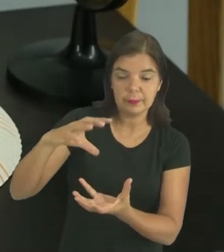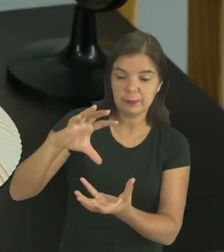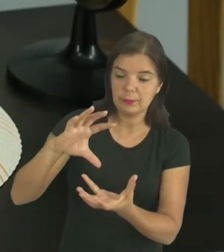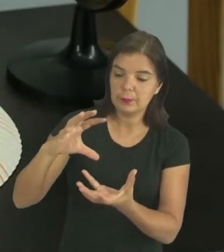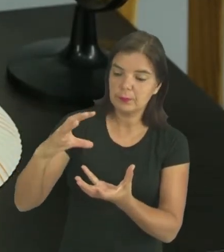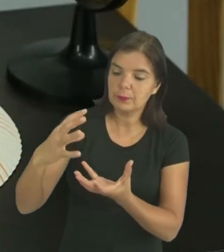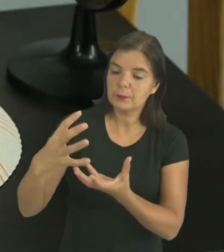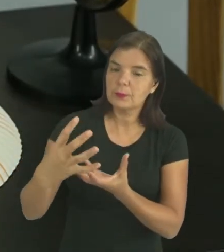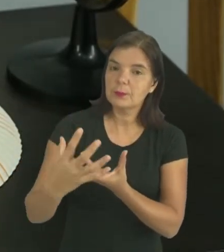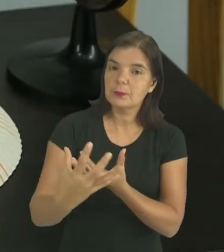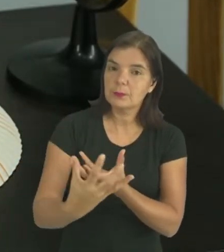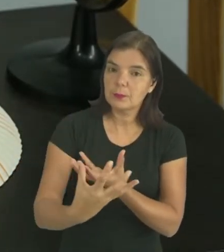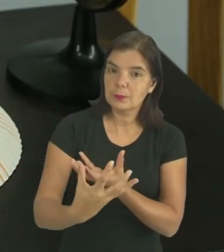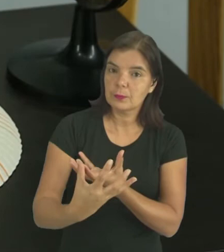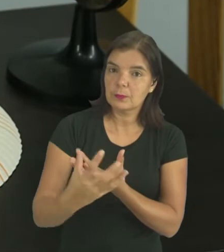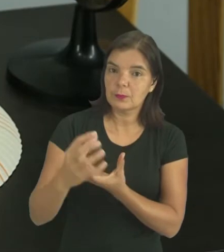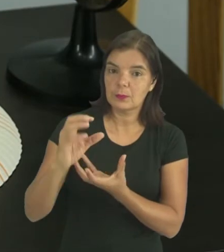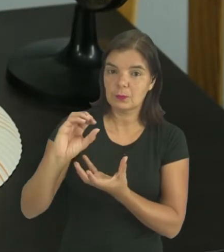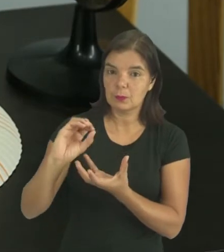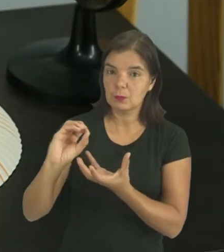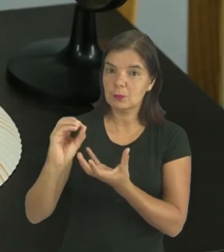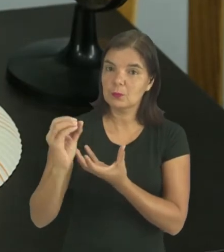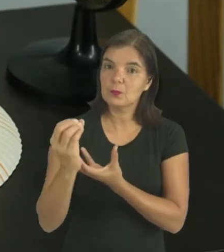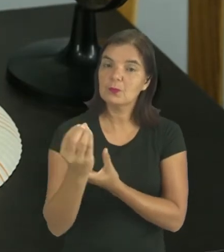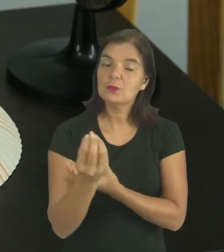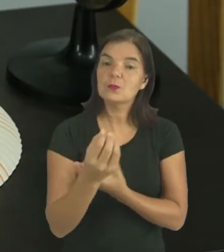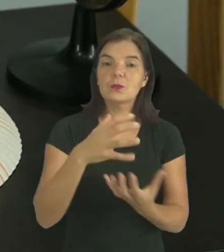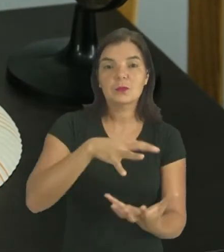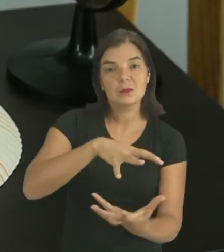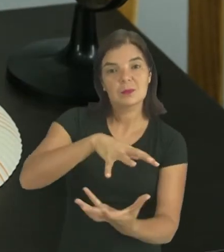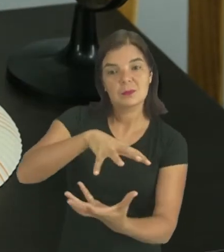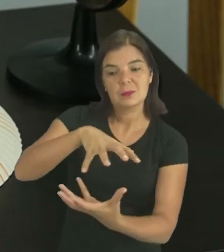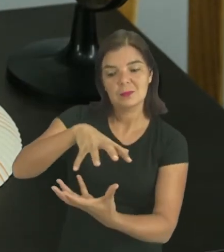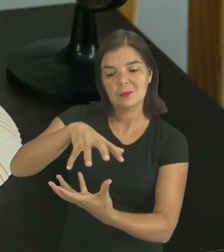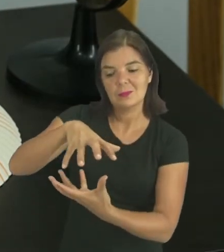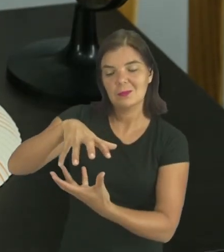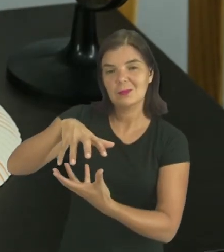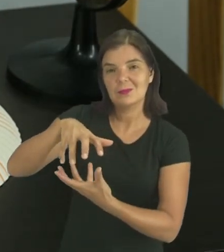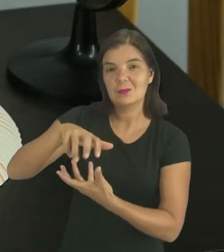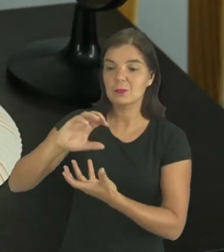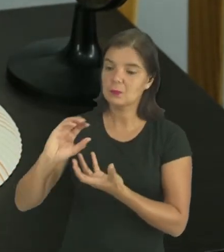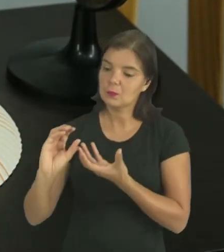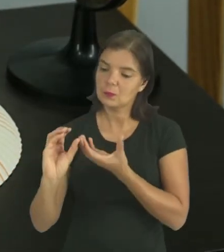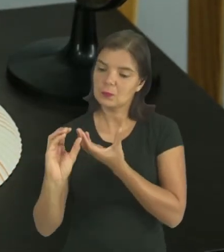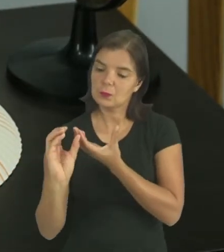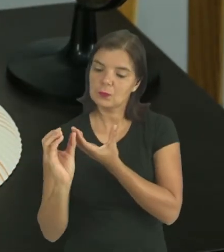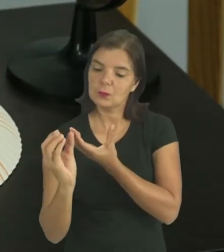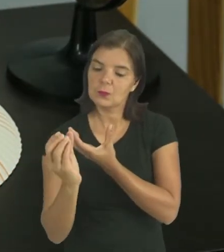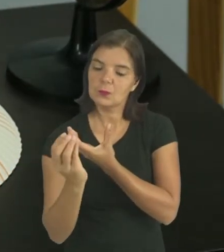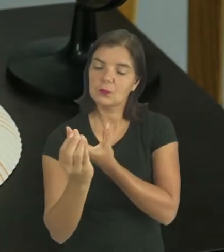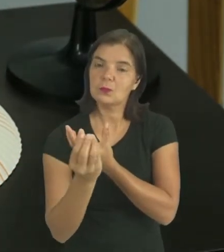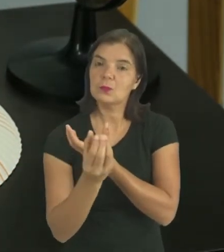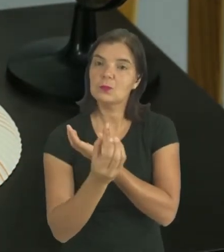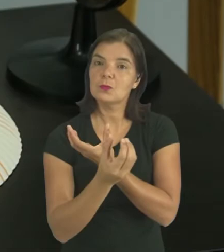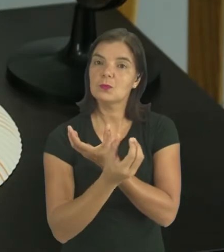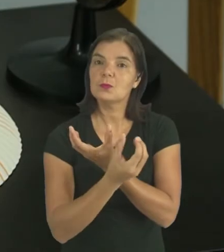se chama rotação, a Terra, ela vai girando. O período do